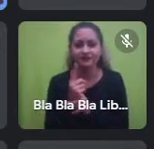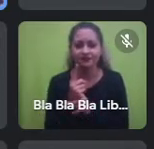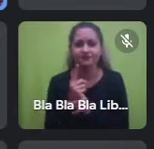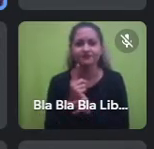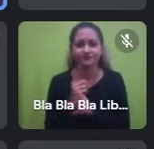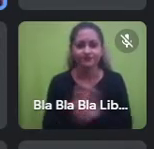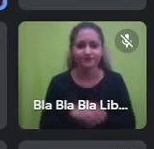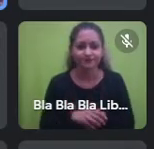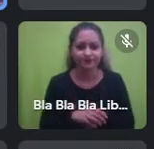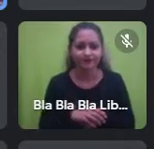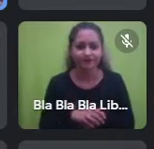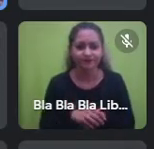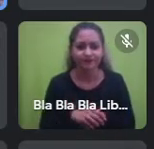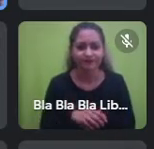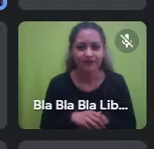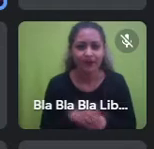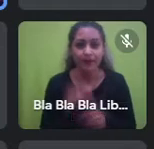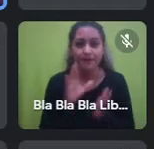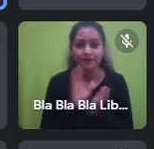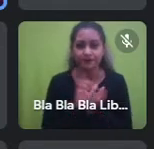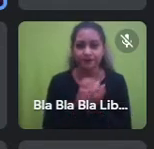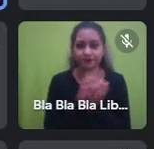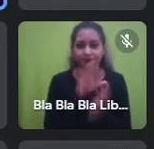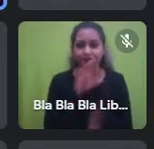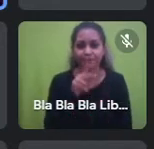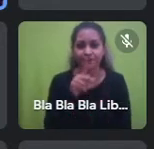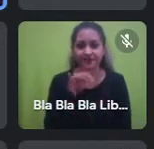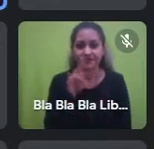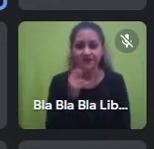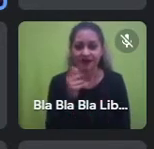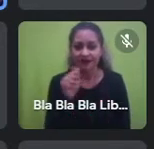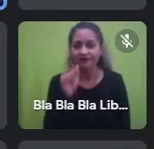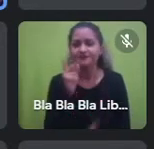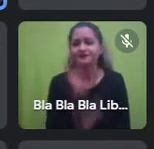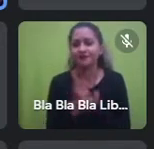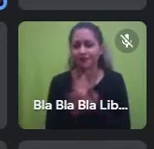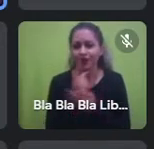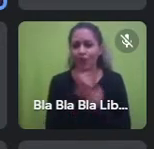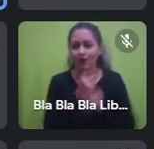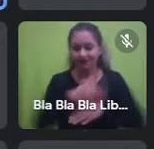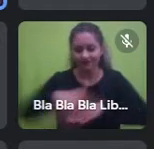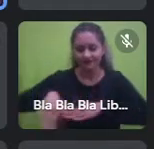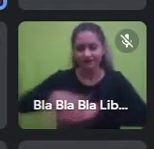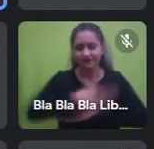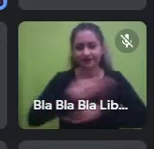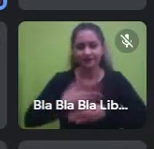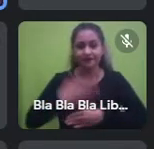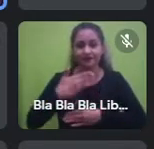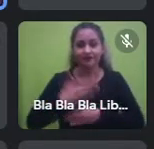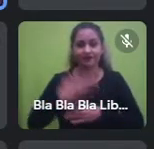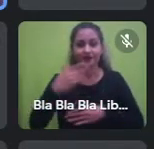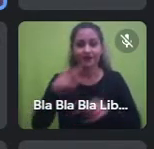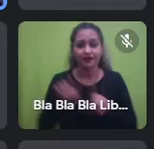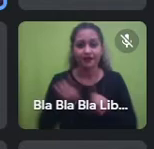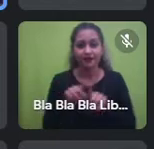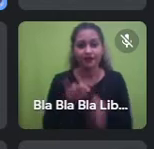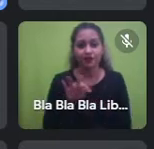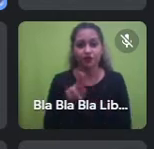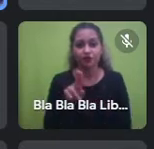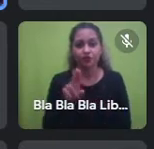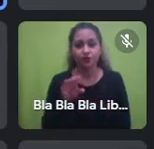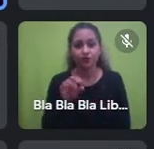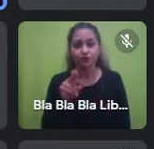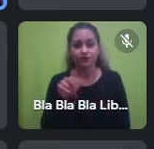rumbeus, piranha sempre tem dentro lá da barragem, tem bastante. O tucunaré, né? Grande,